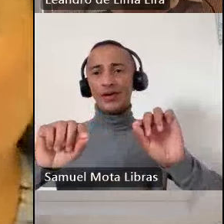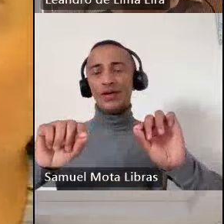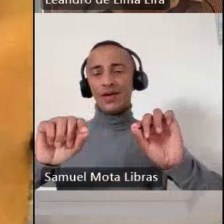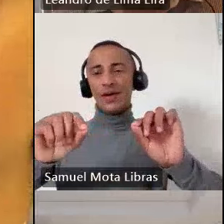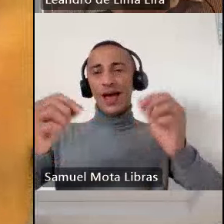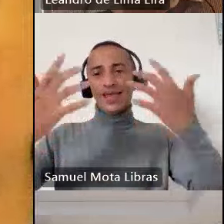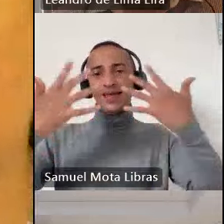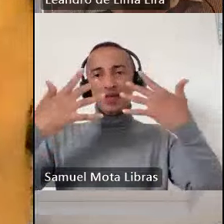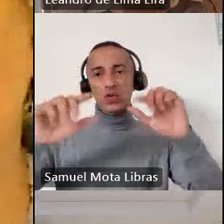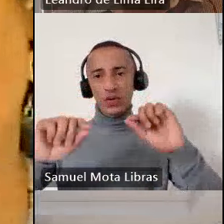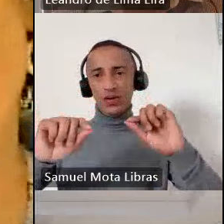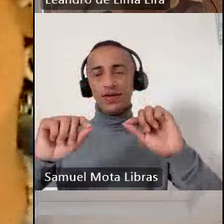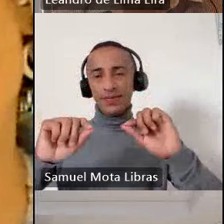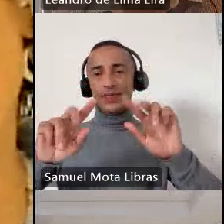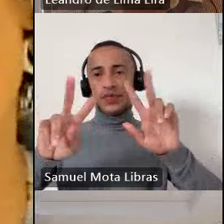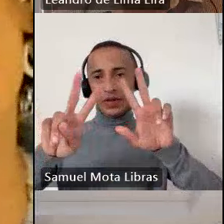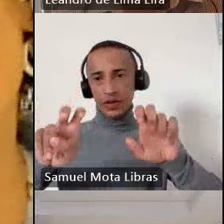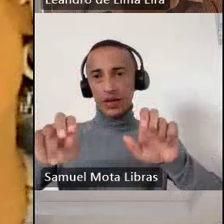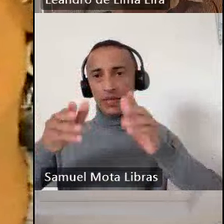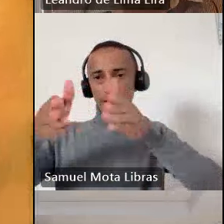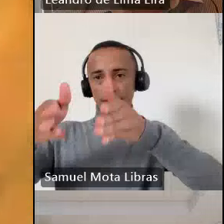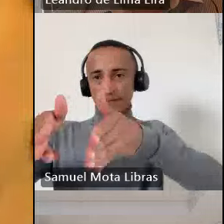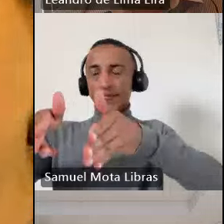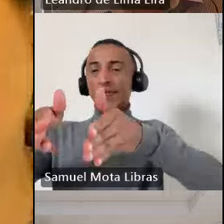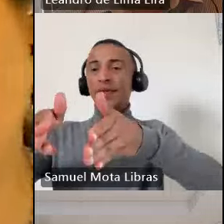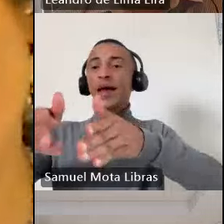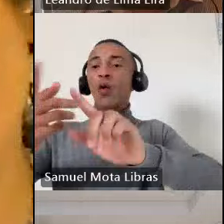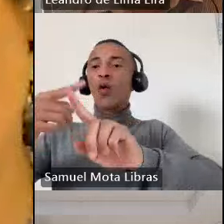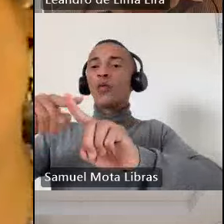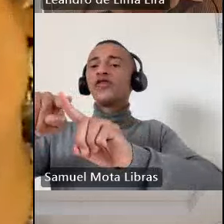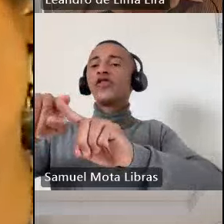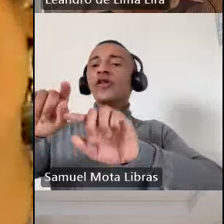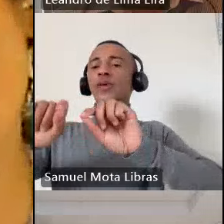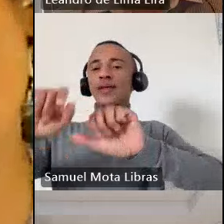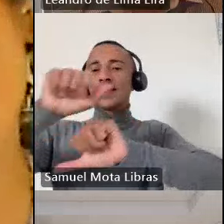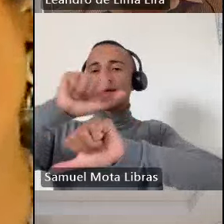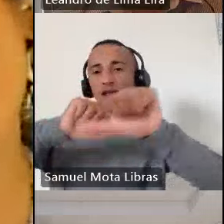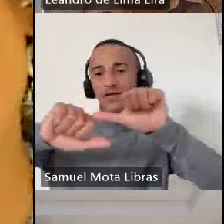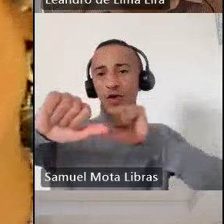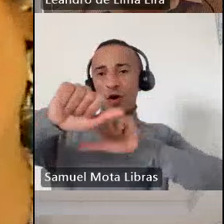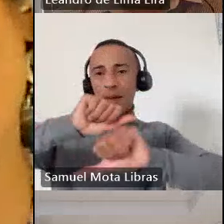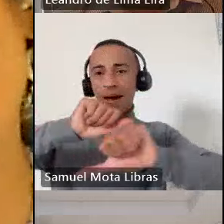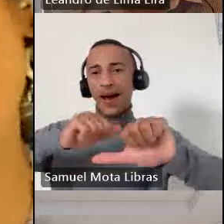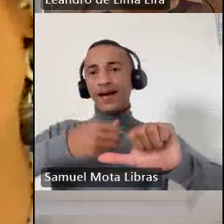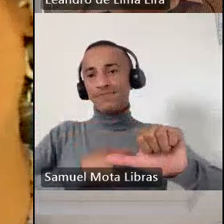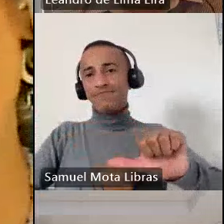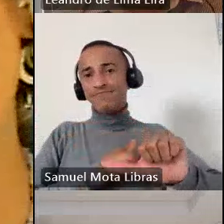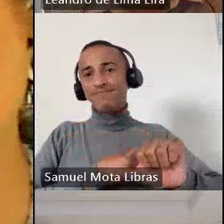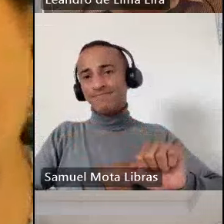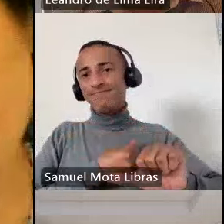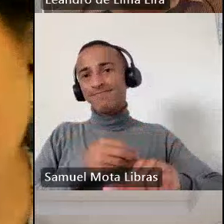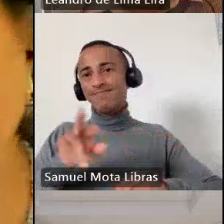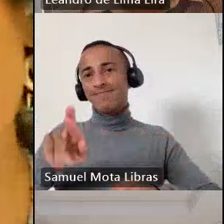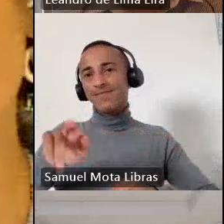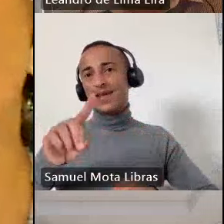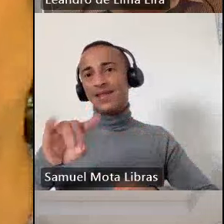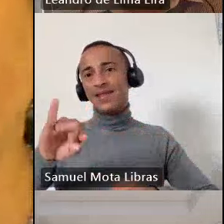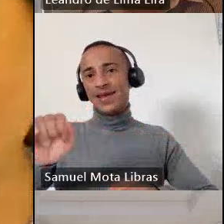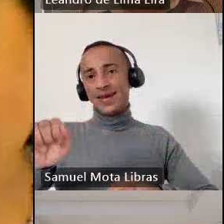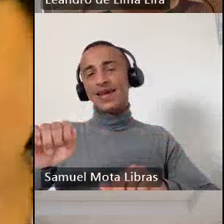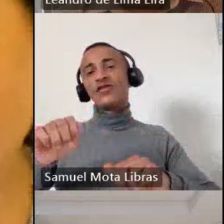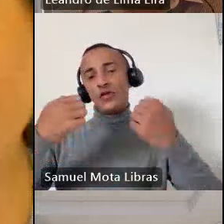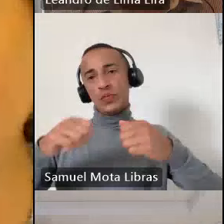falou assim a gente o objetivo é transformar a realidade então assim para transformar a realidade eu preciso planejar onde eu quero chegar né então